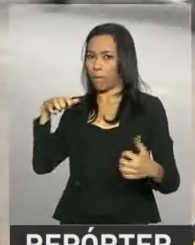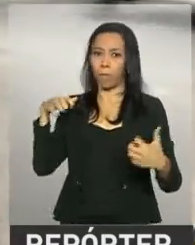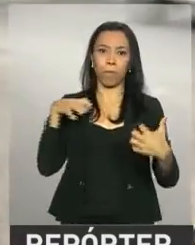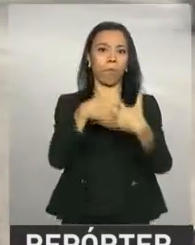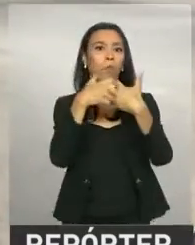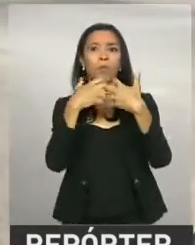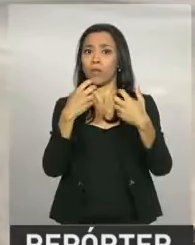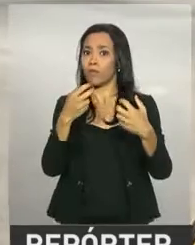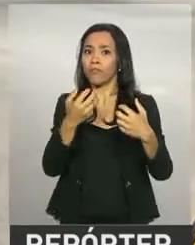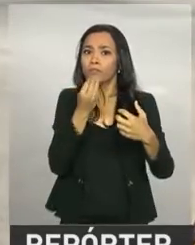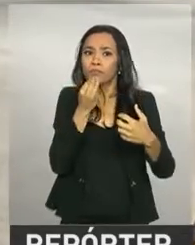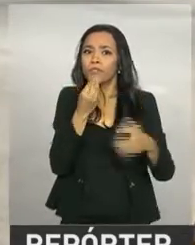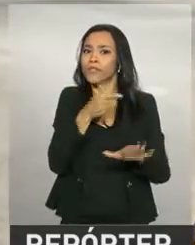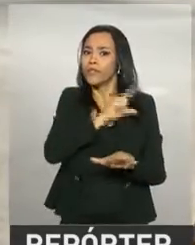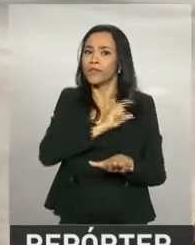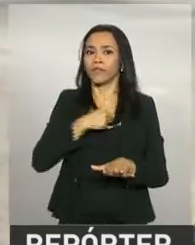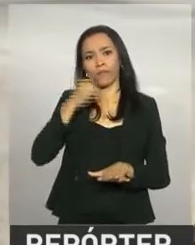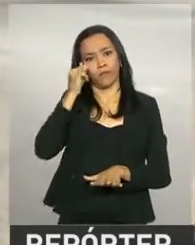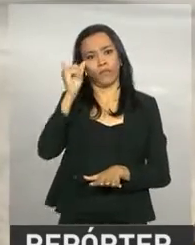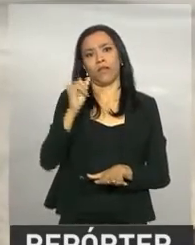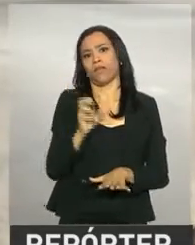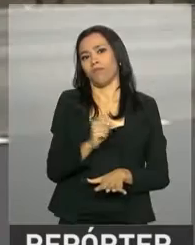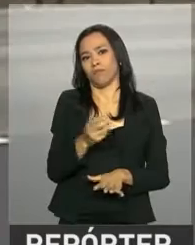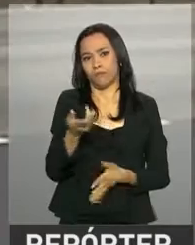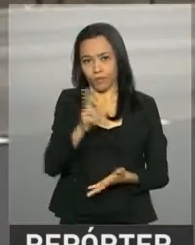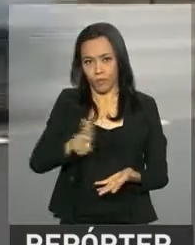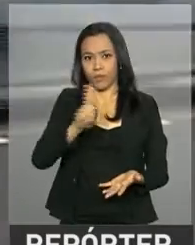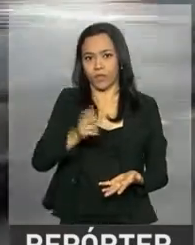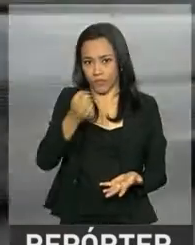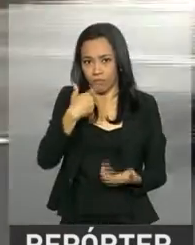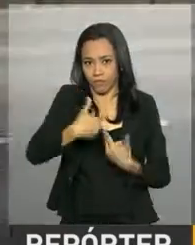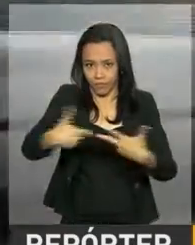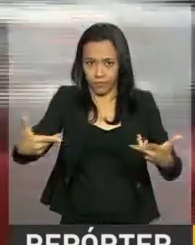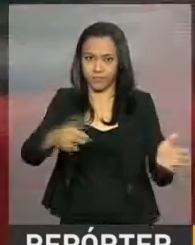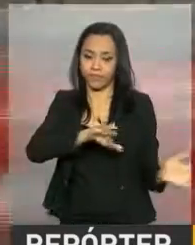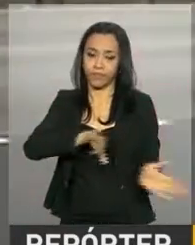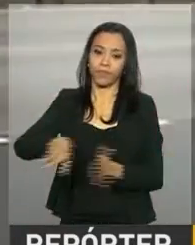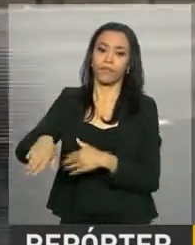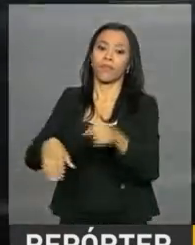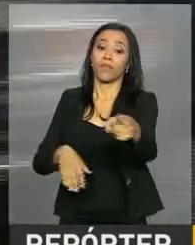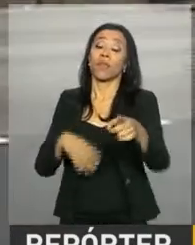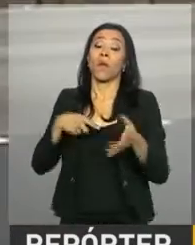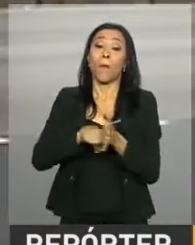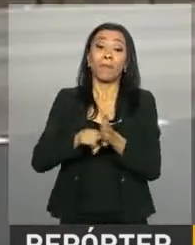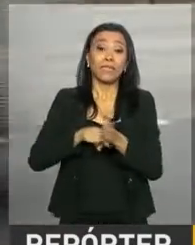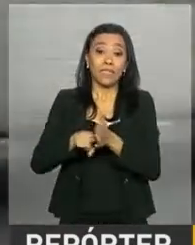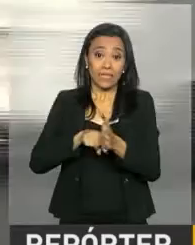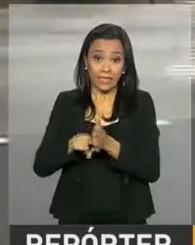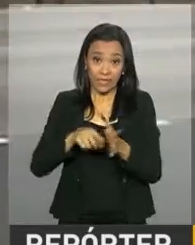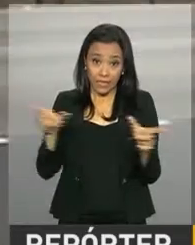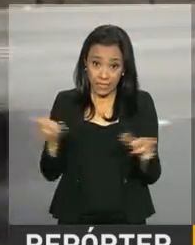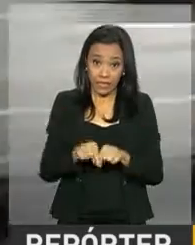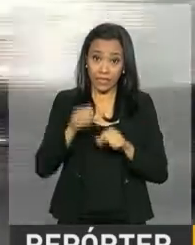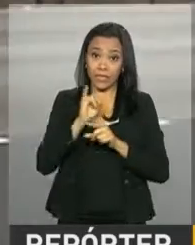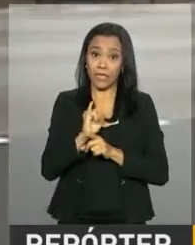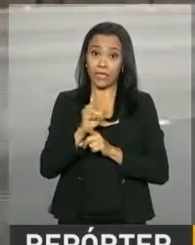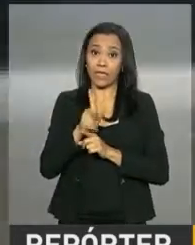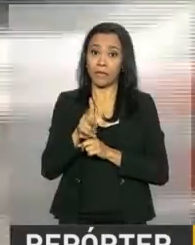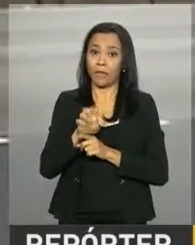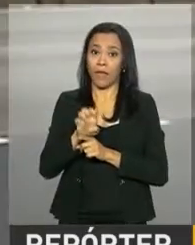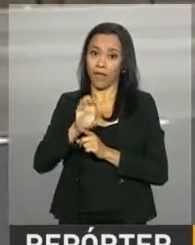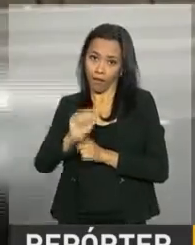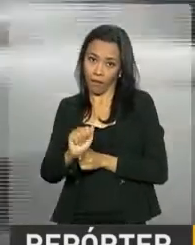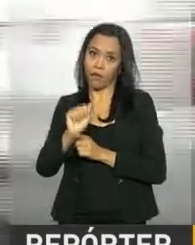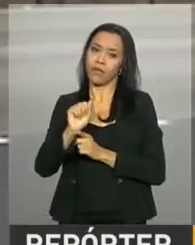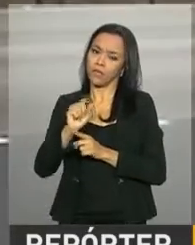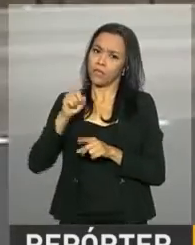evitadas se não tivesse uso desses produtos levantamento do instituto de pesquisa econômica aplicada ipea baseado